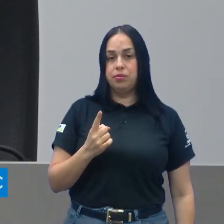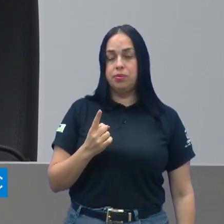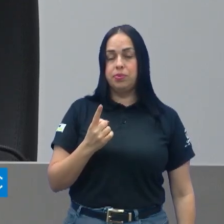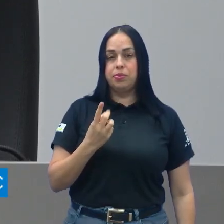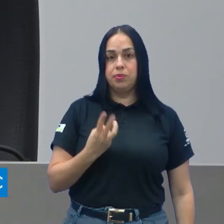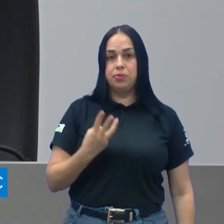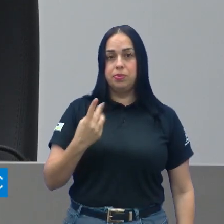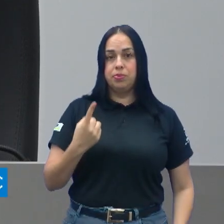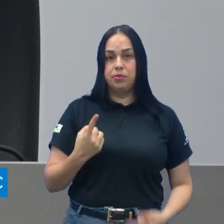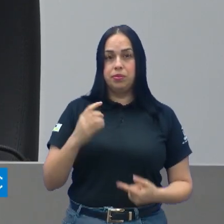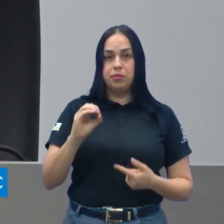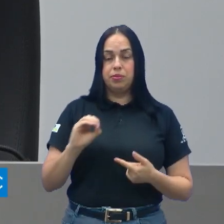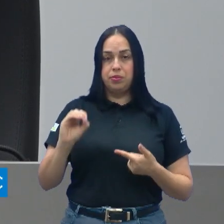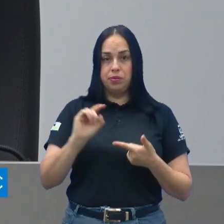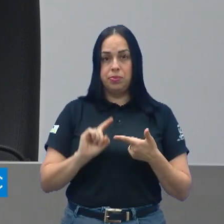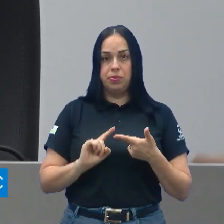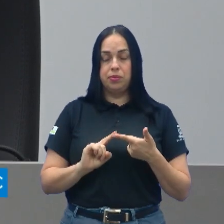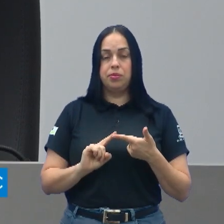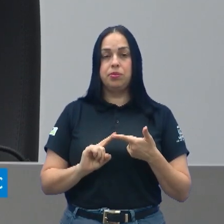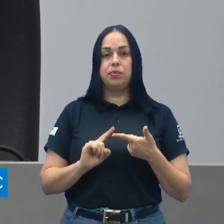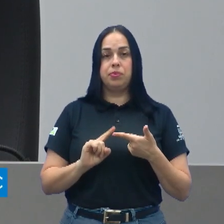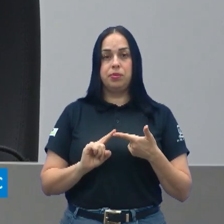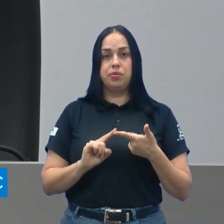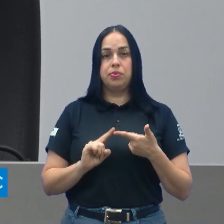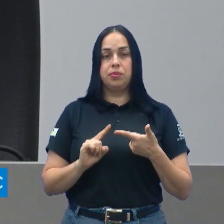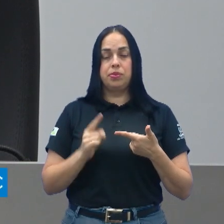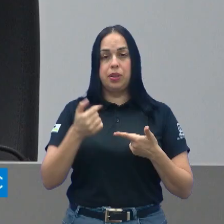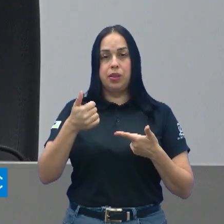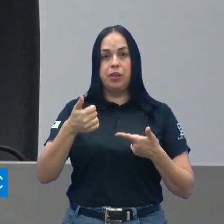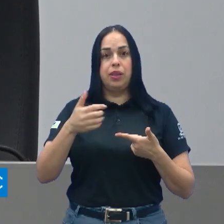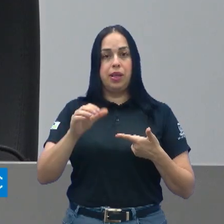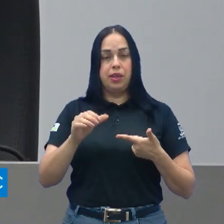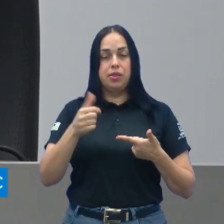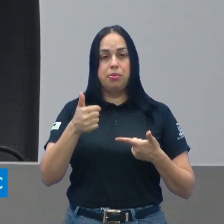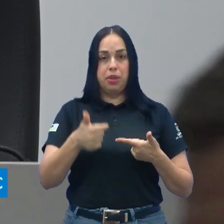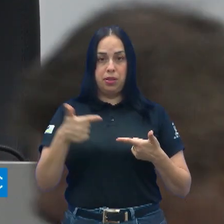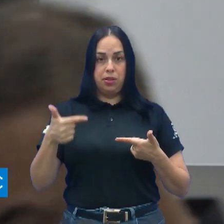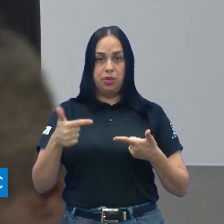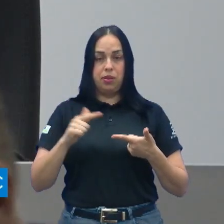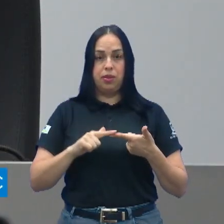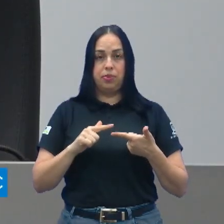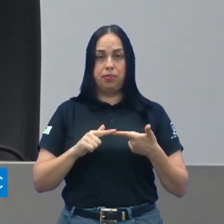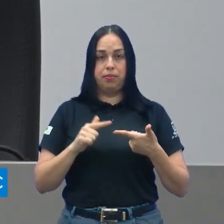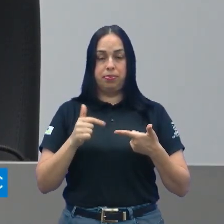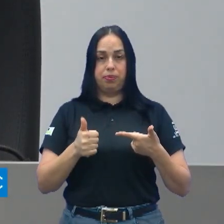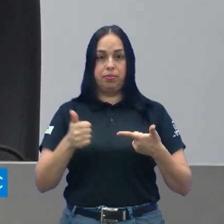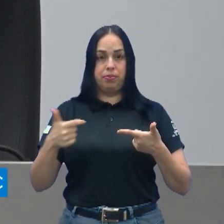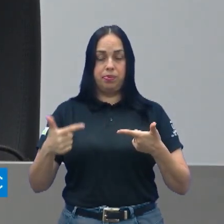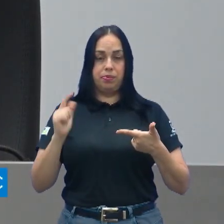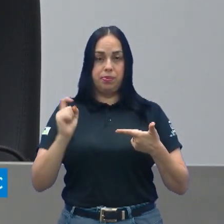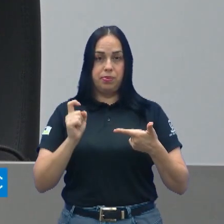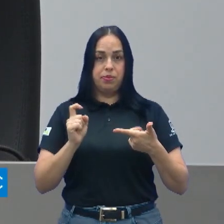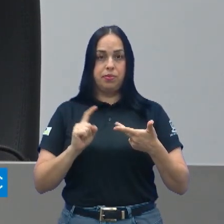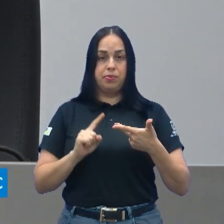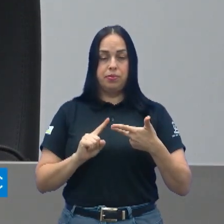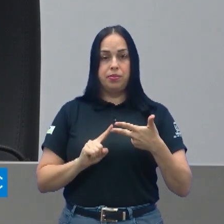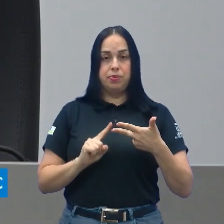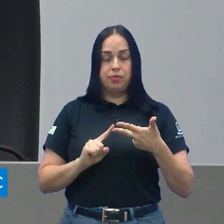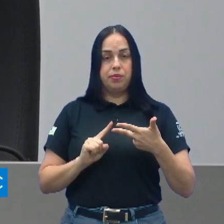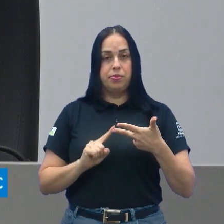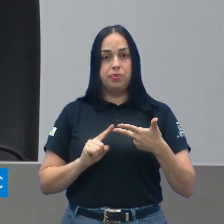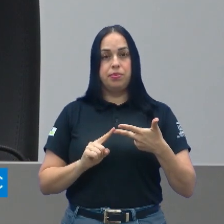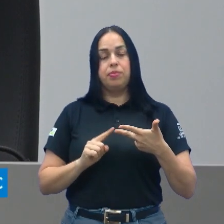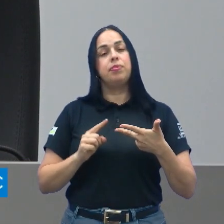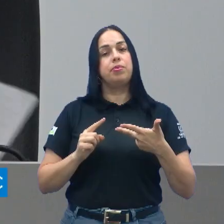31 de outubro de 2025, a 12ª sessão solene, 25 de novembro de 2025, a